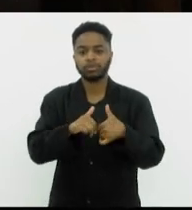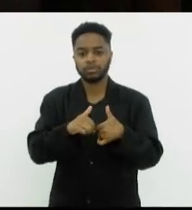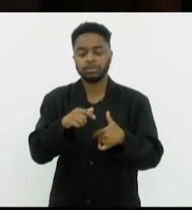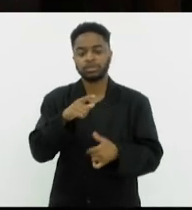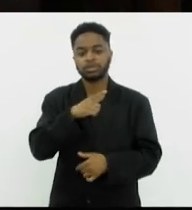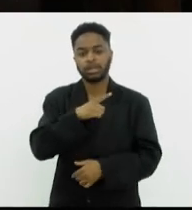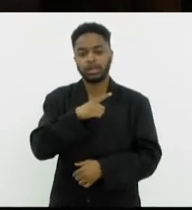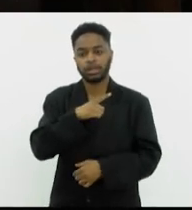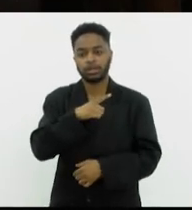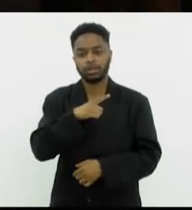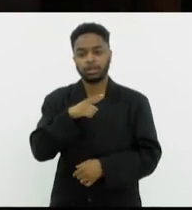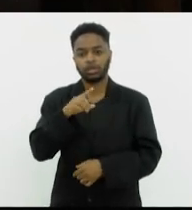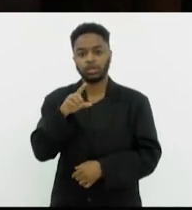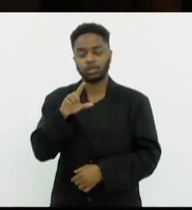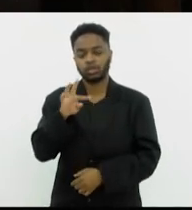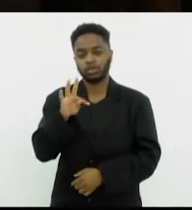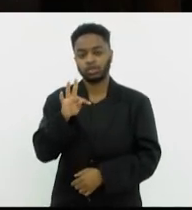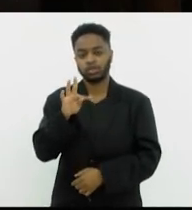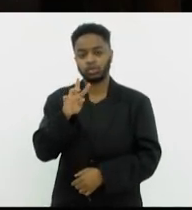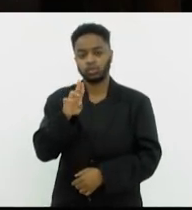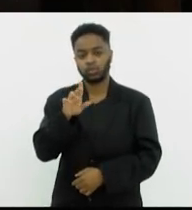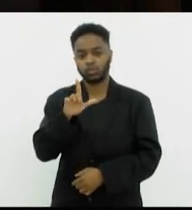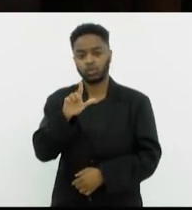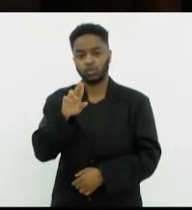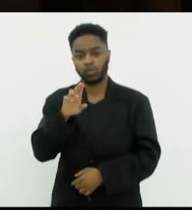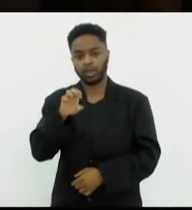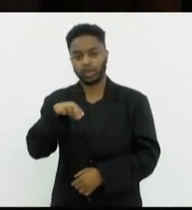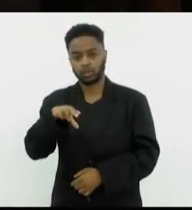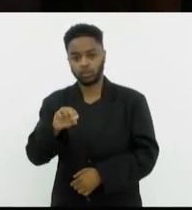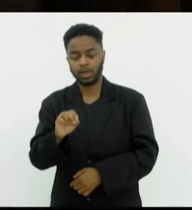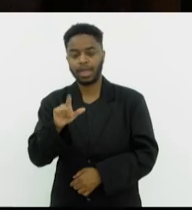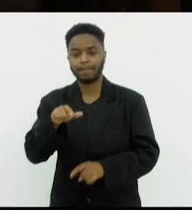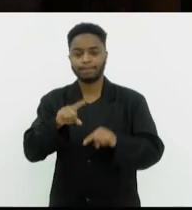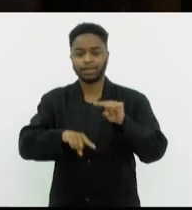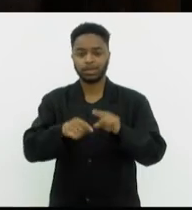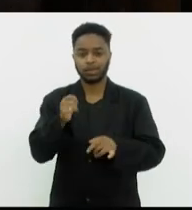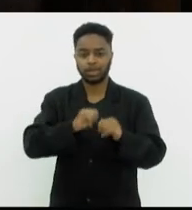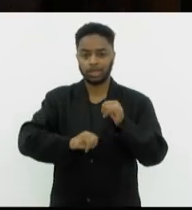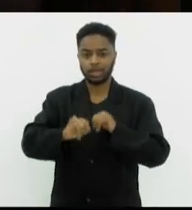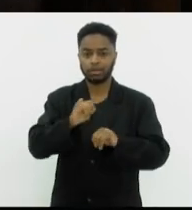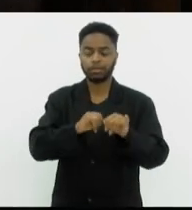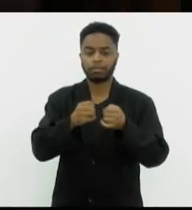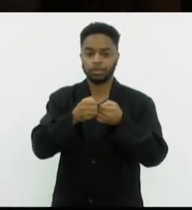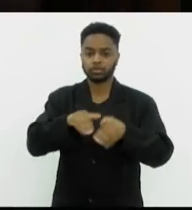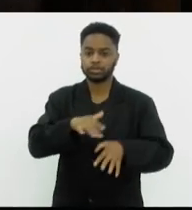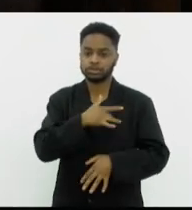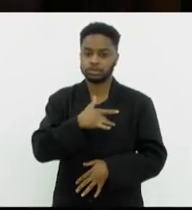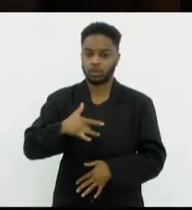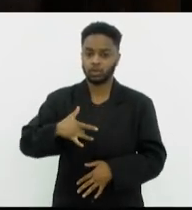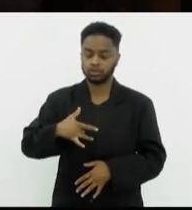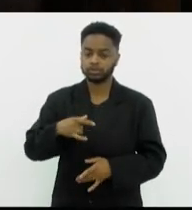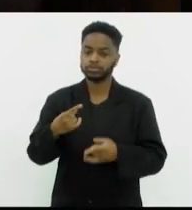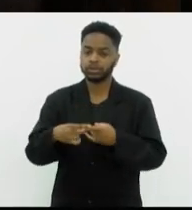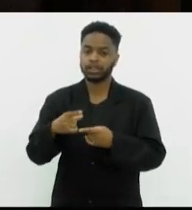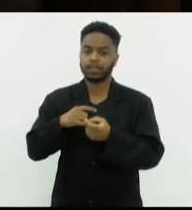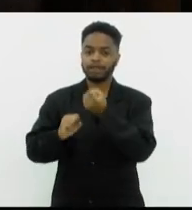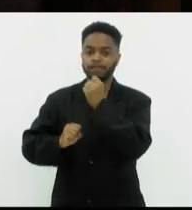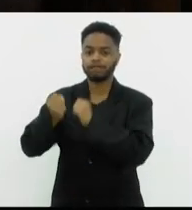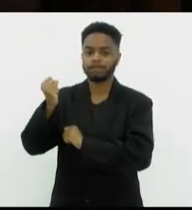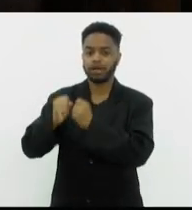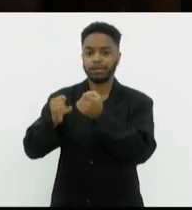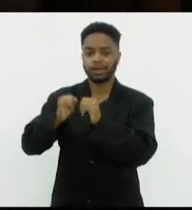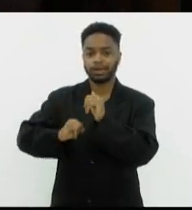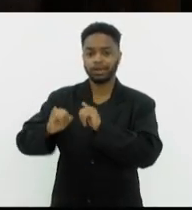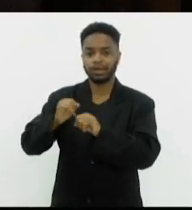do tolueno, que é um produto químico altamente tóxico utilizado por indústrias químicas na